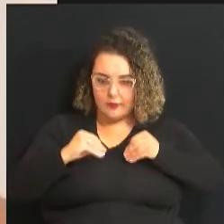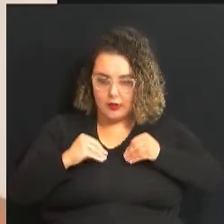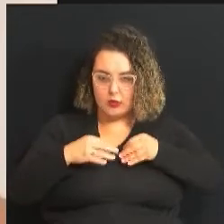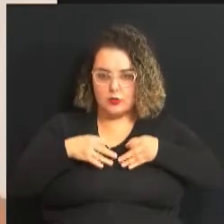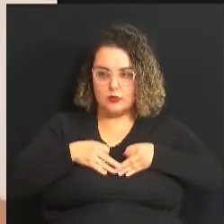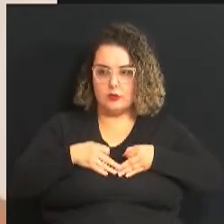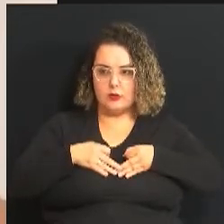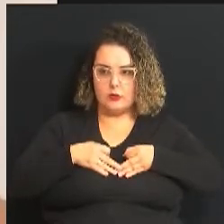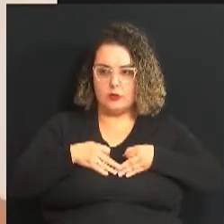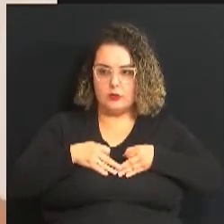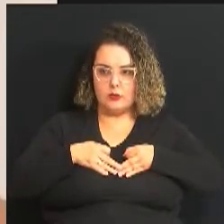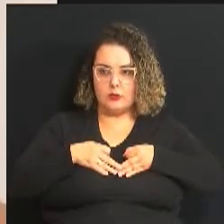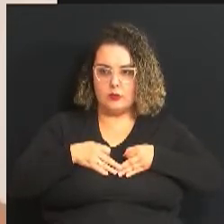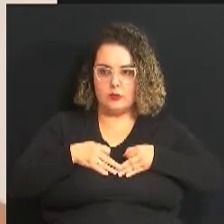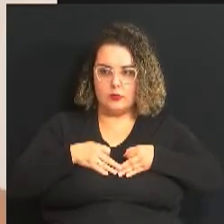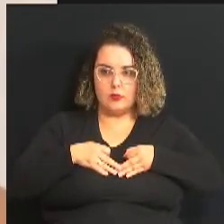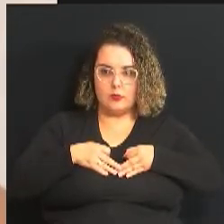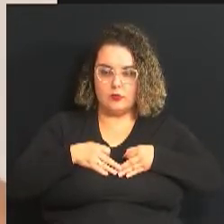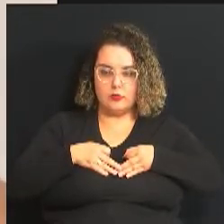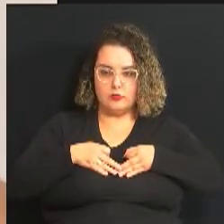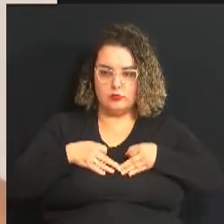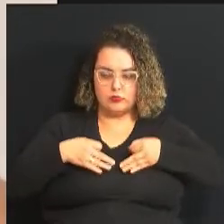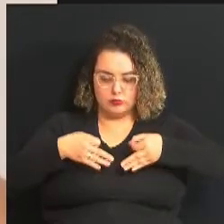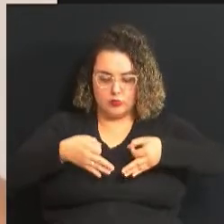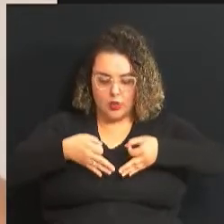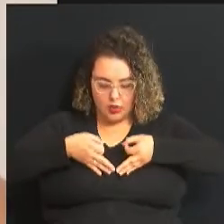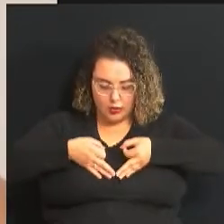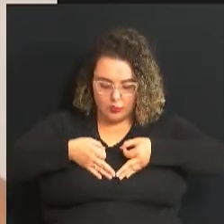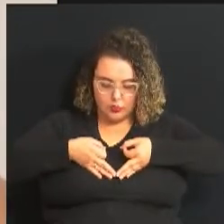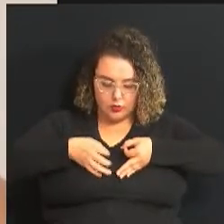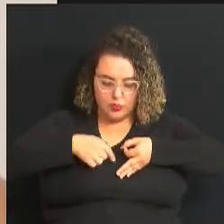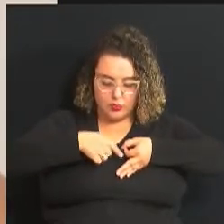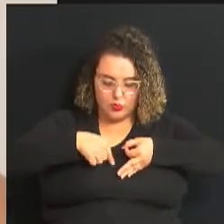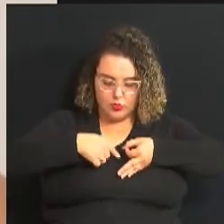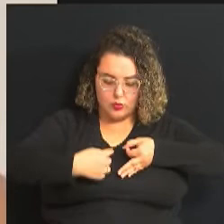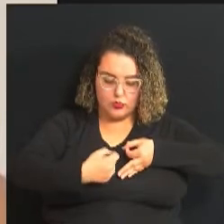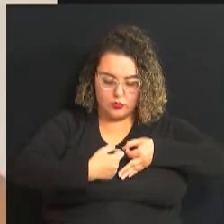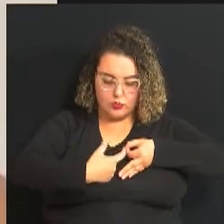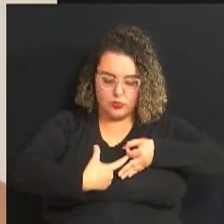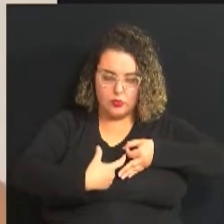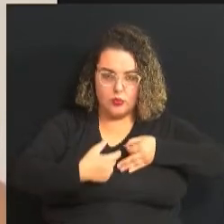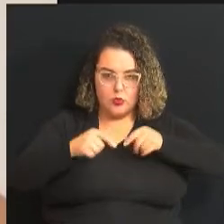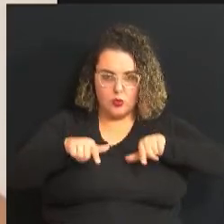fica disposto num espacinho que a gente tem dentro do útero.